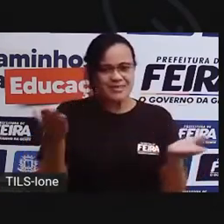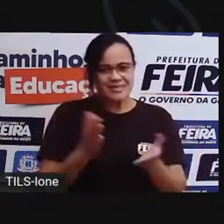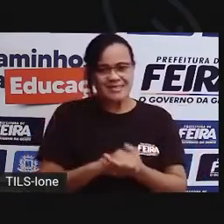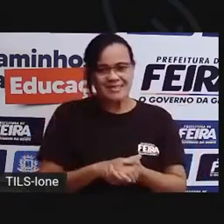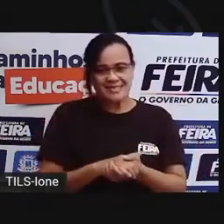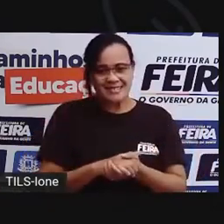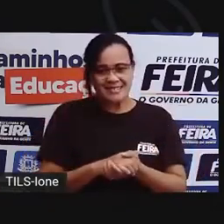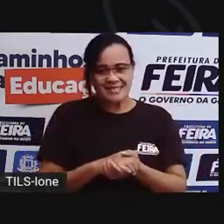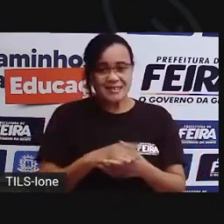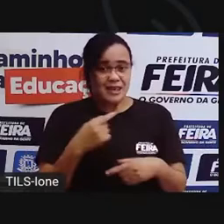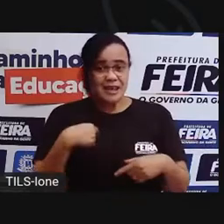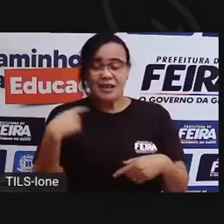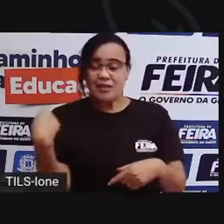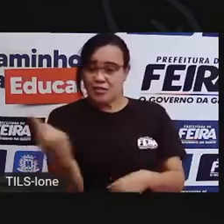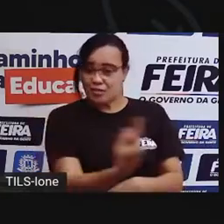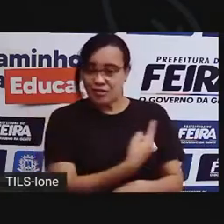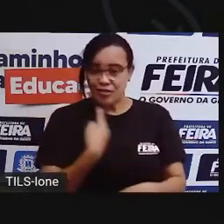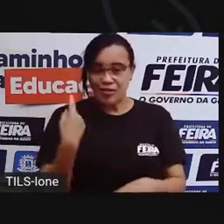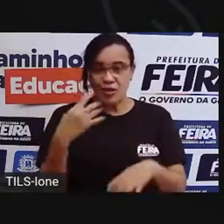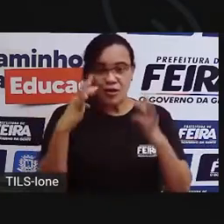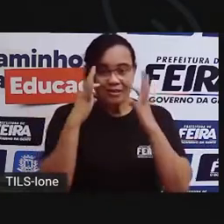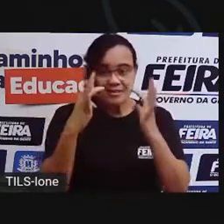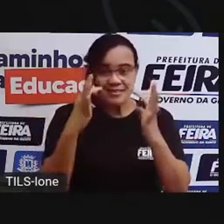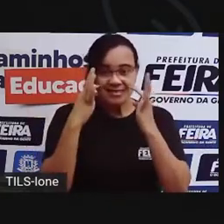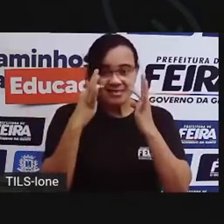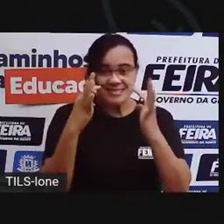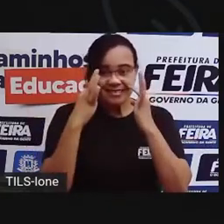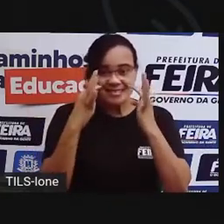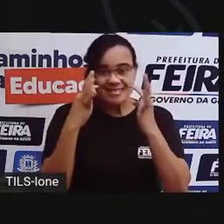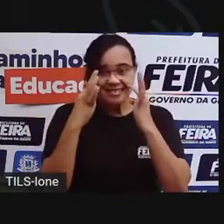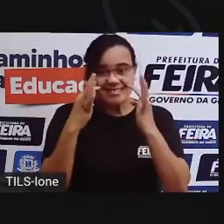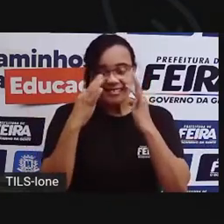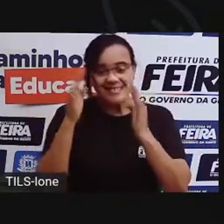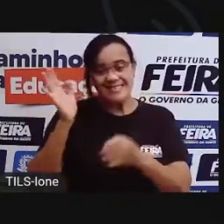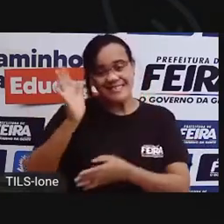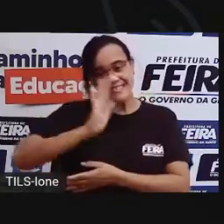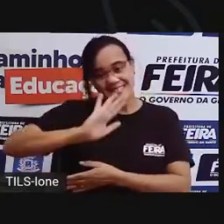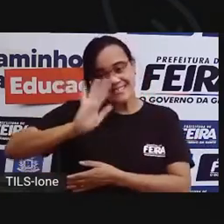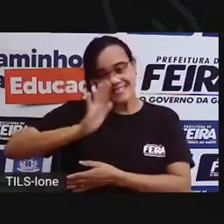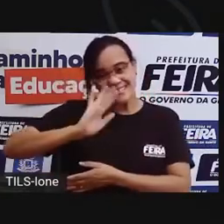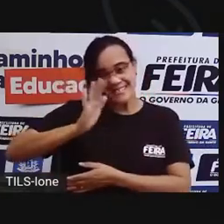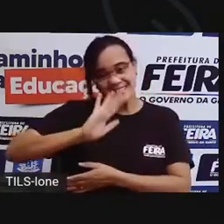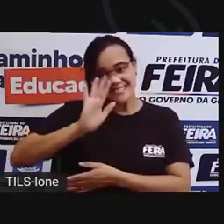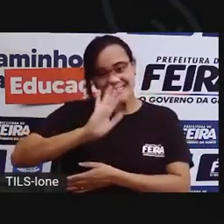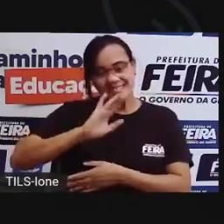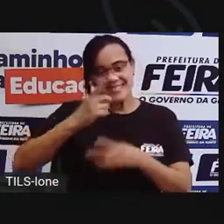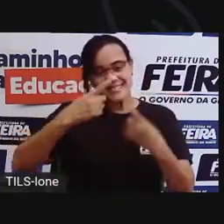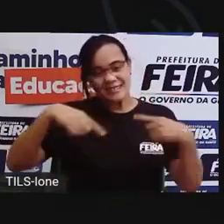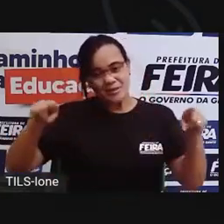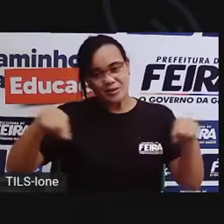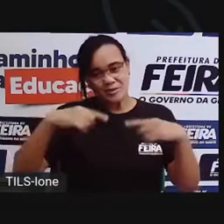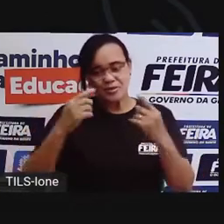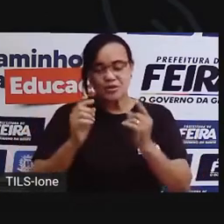só escutando a música e se despedindo, né, meninada? Vamos lá.